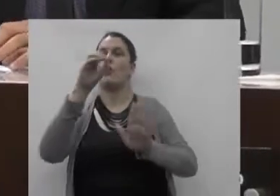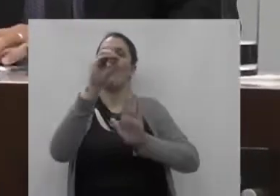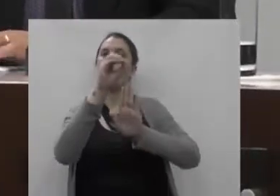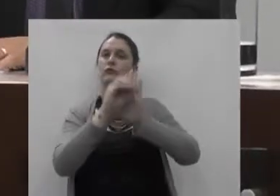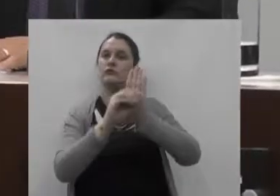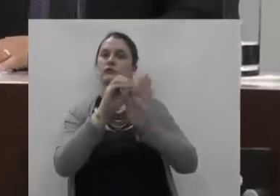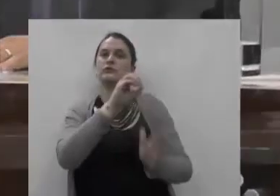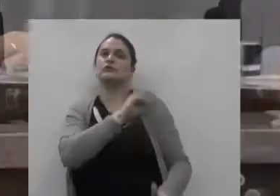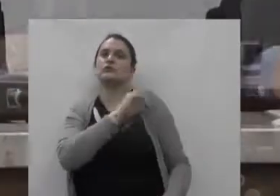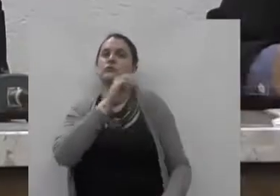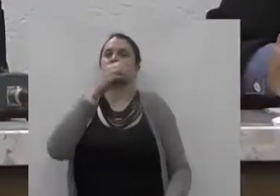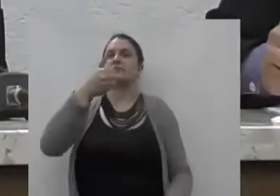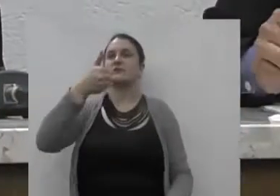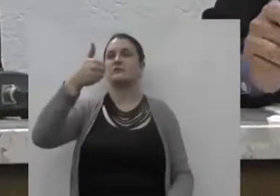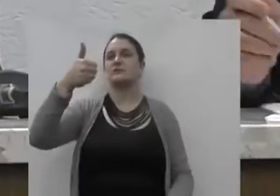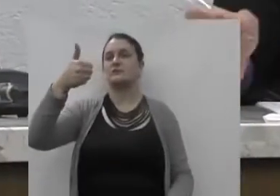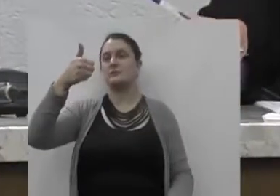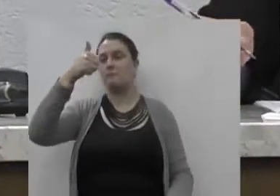Ofício de número